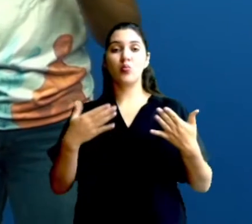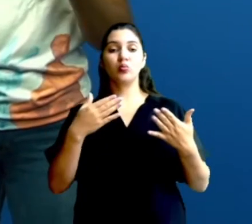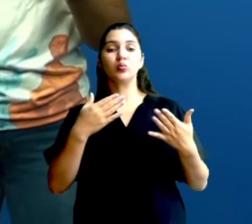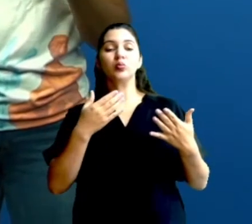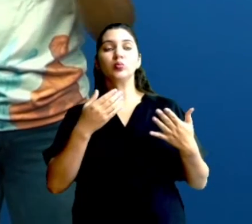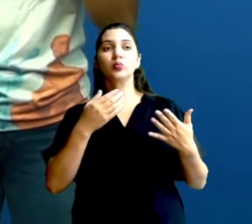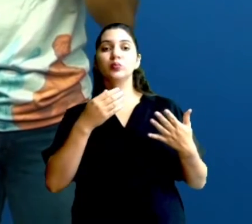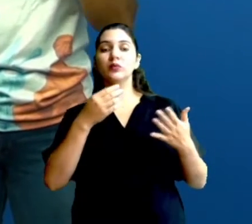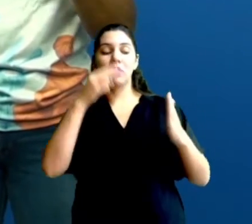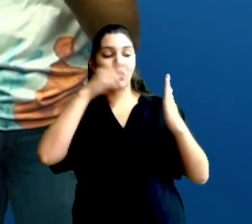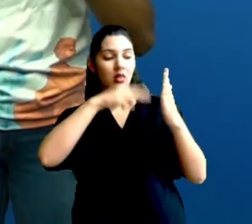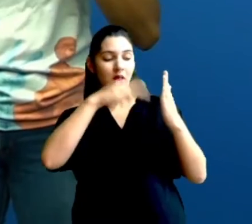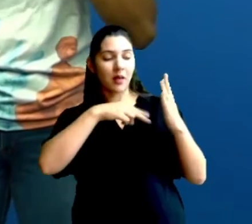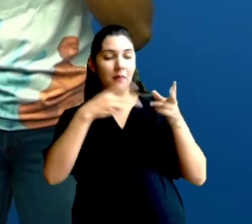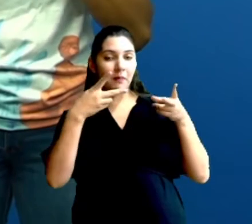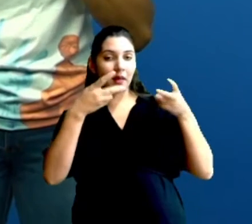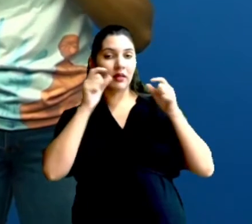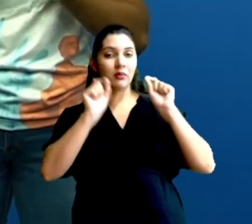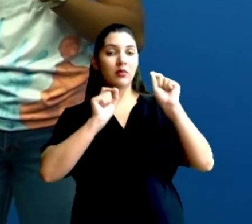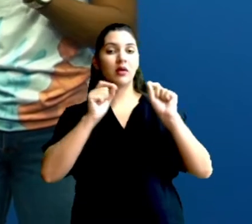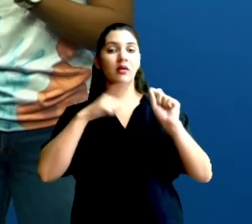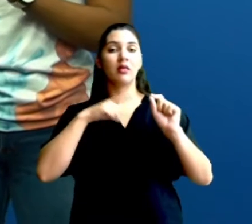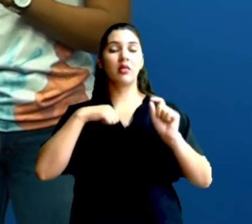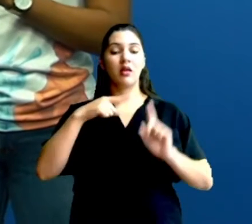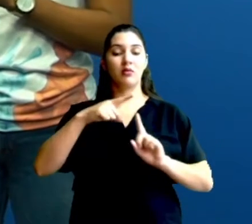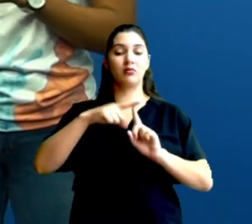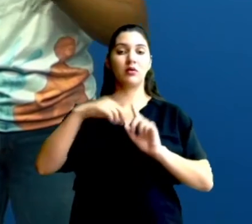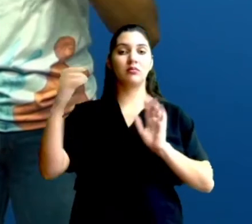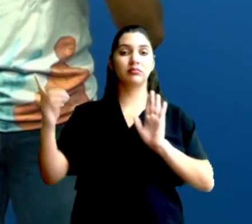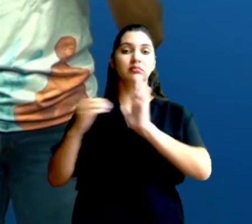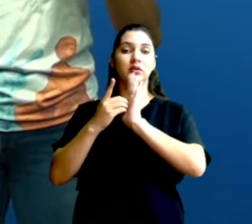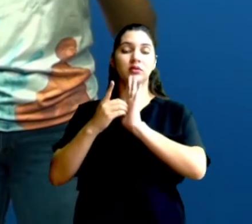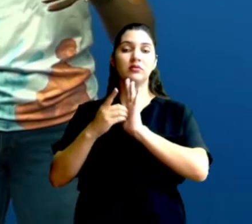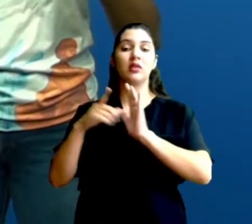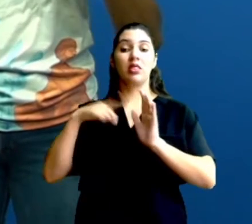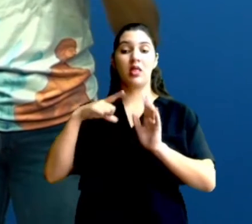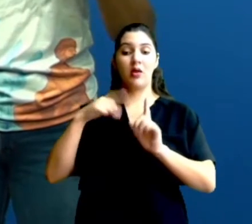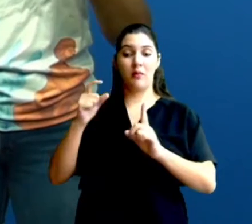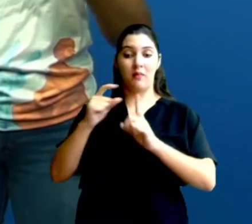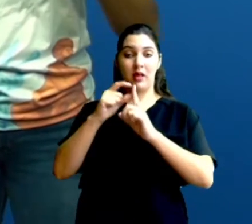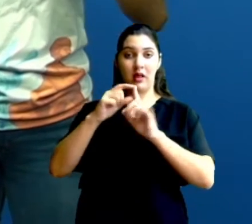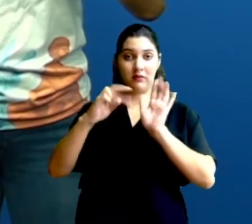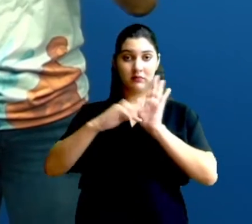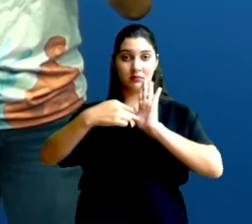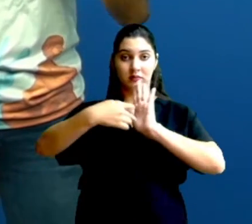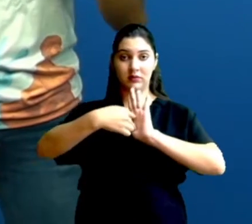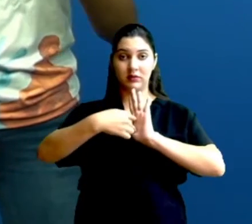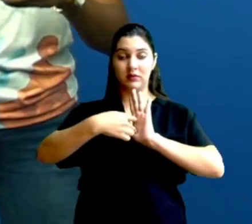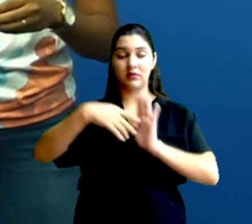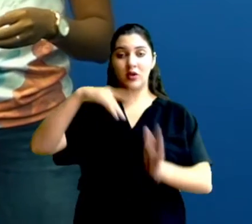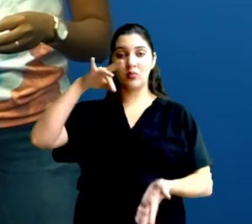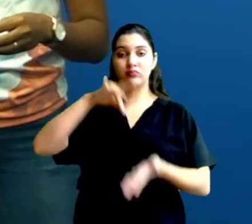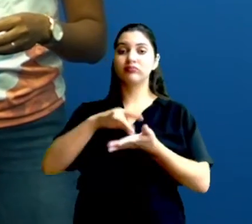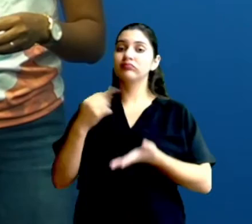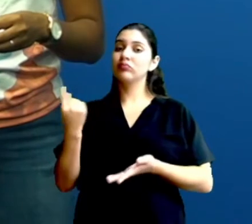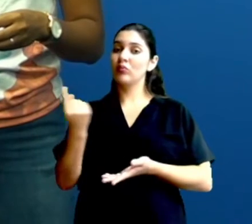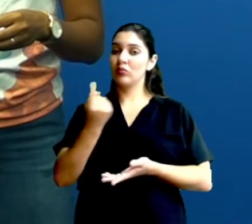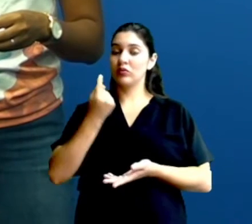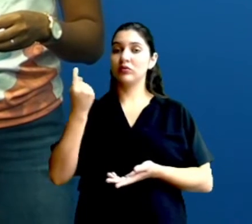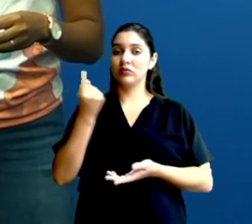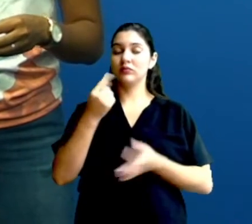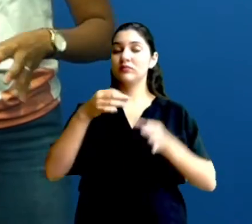a gente nota que ali eu tenho um tipo de denotação, ou seja, eu tenho palavras que têm um significado